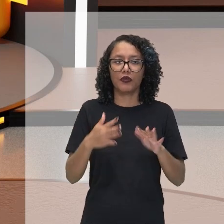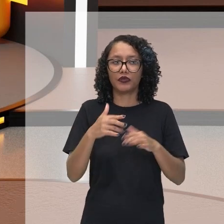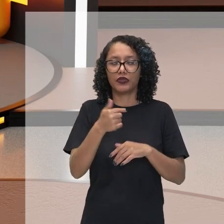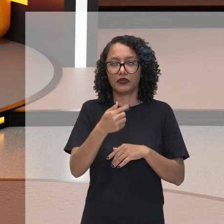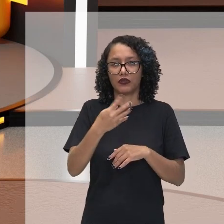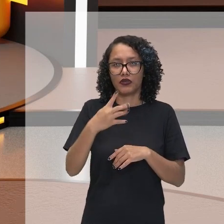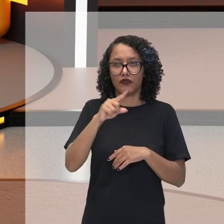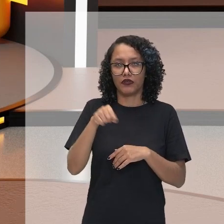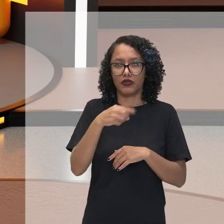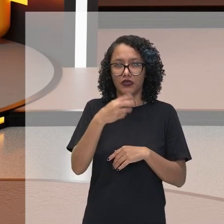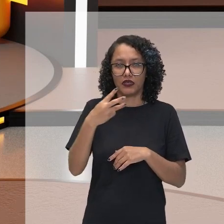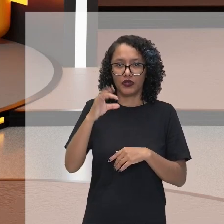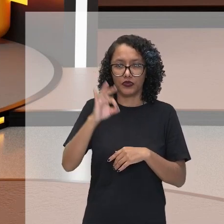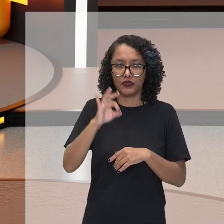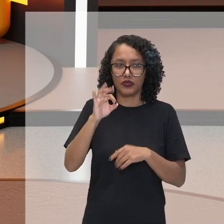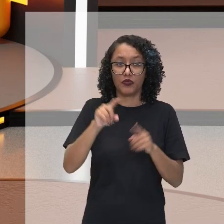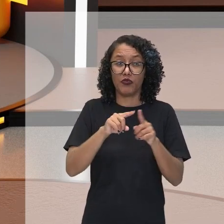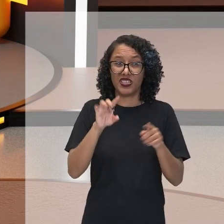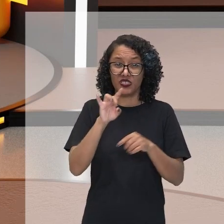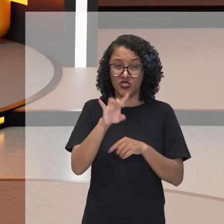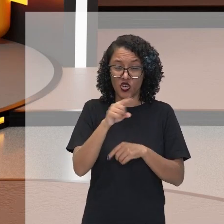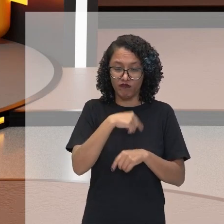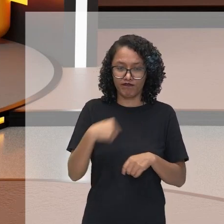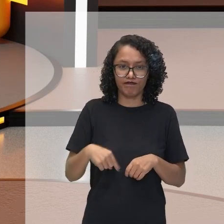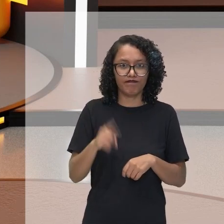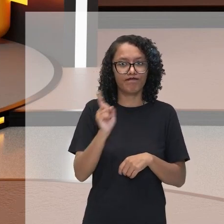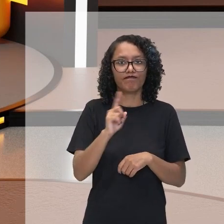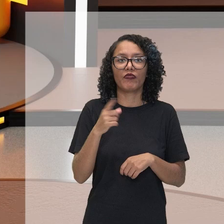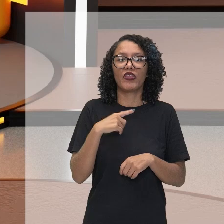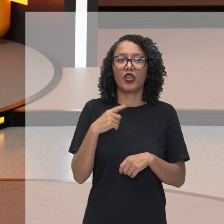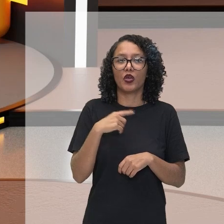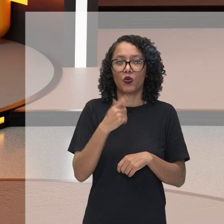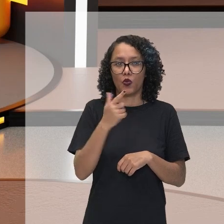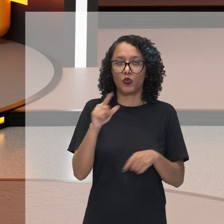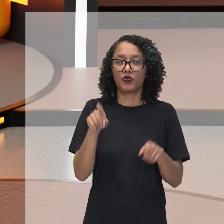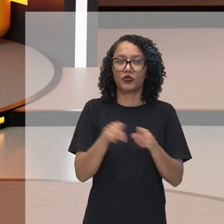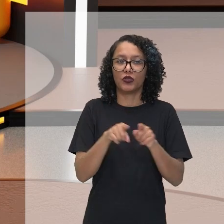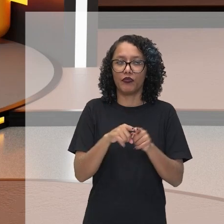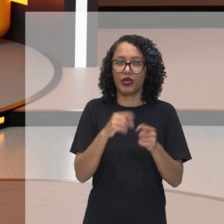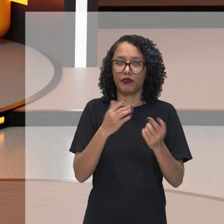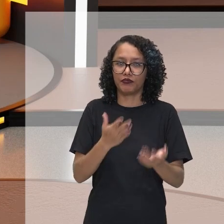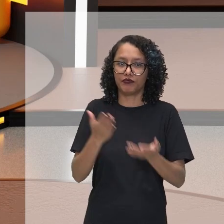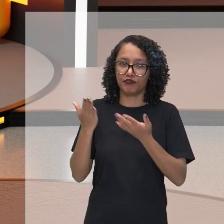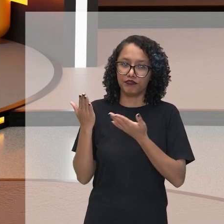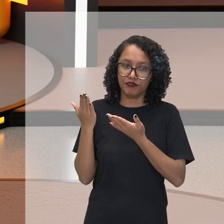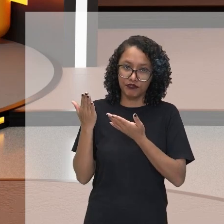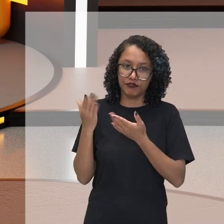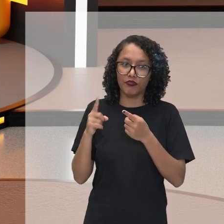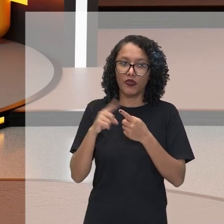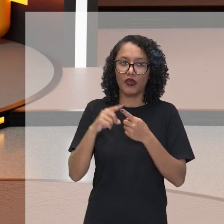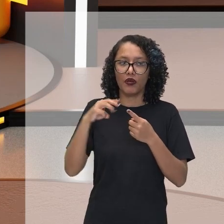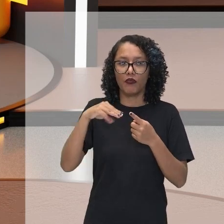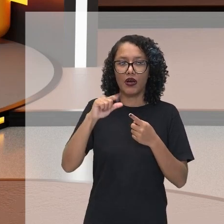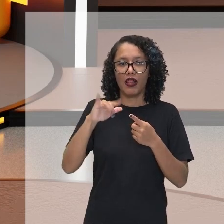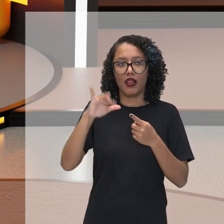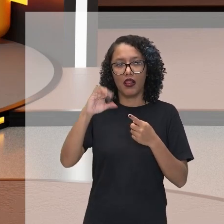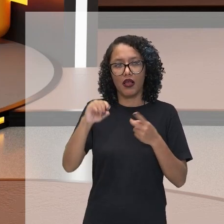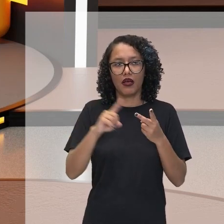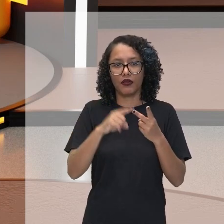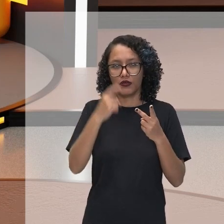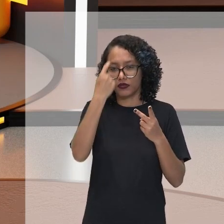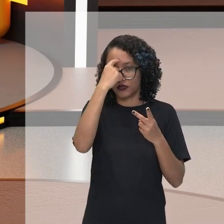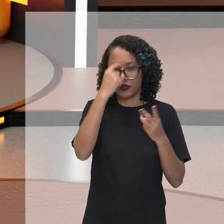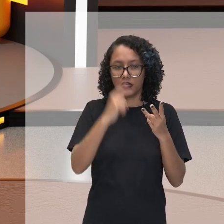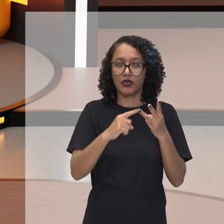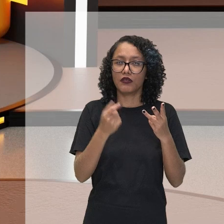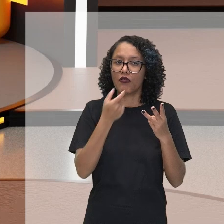74,3%, mas não vai ter somente origem chinesa não, tá? Vamos ter também o quê? Malaios, indianos, britânicos